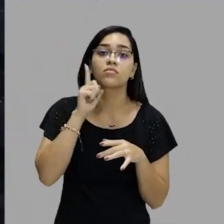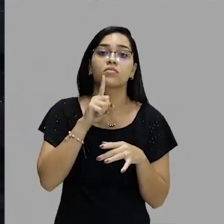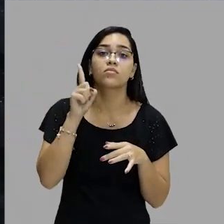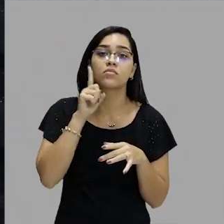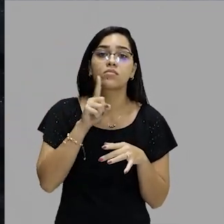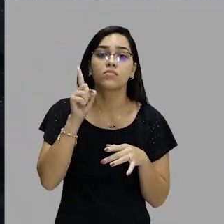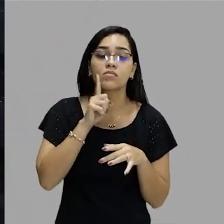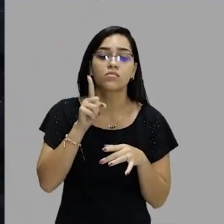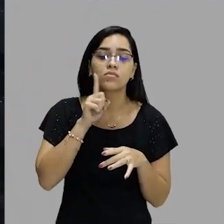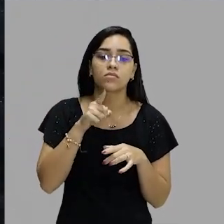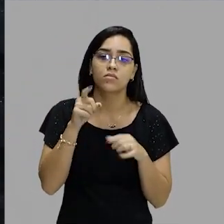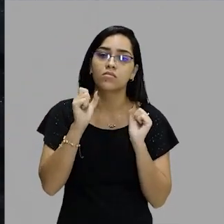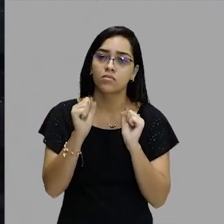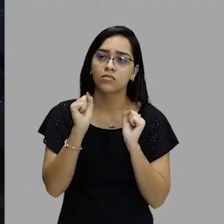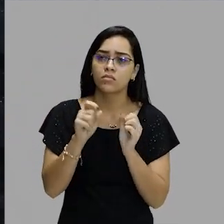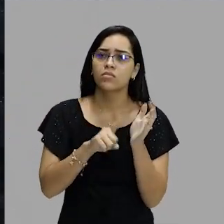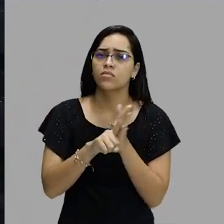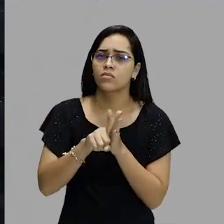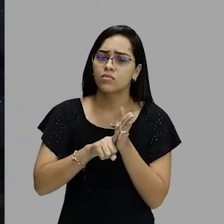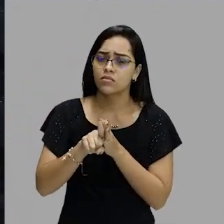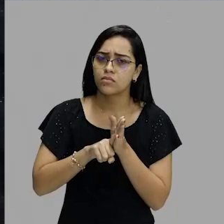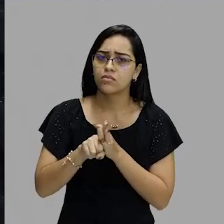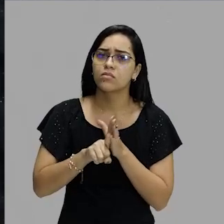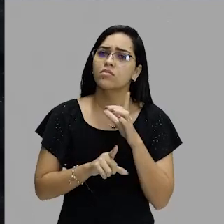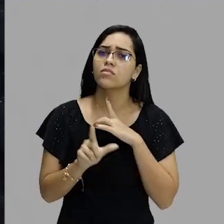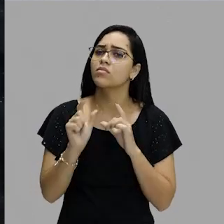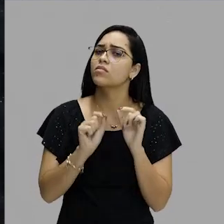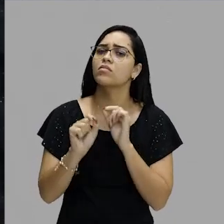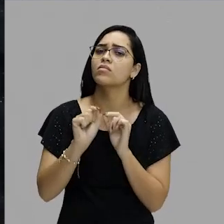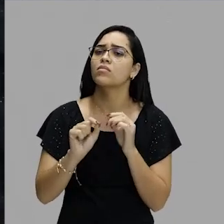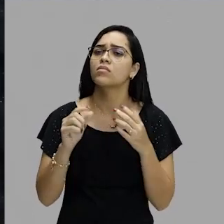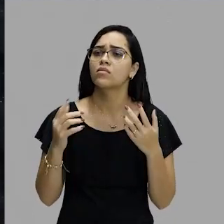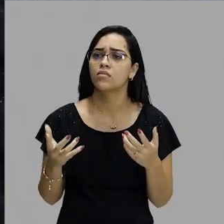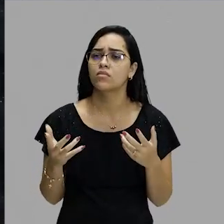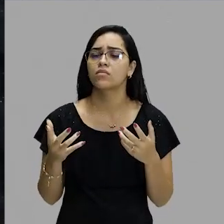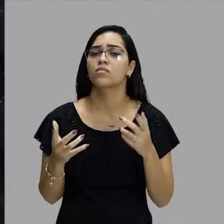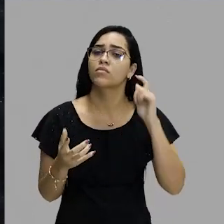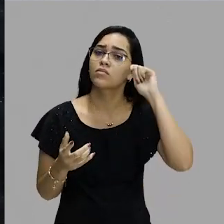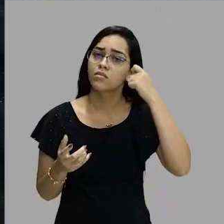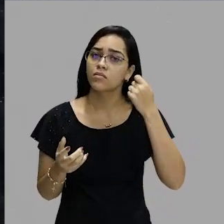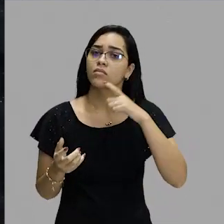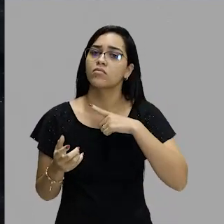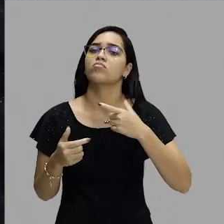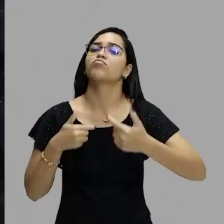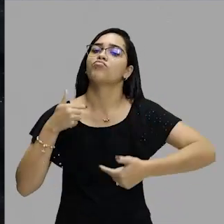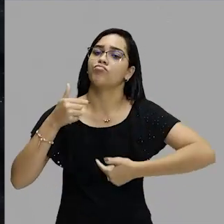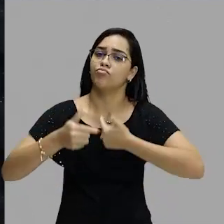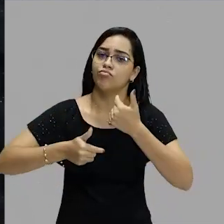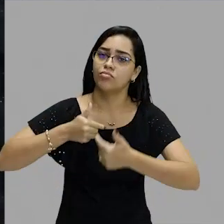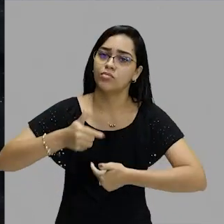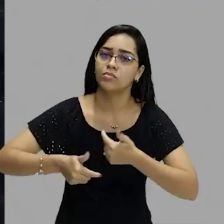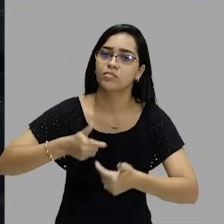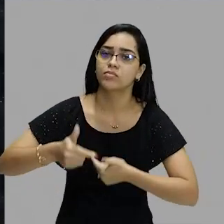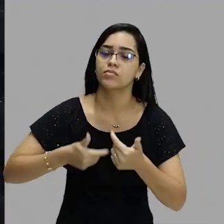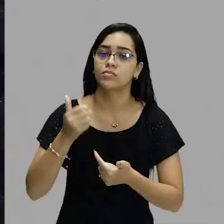Estados Unidos. Você pode pesquisar, você vai ver o quanto o negro tem lutado para